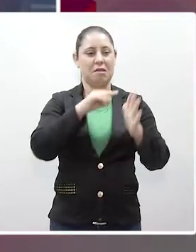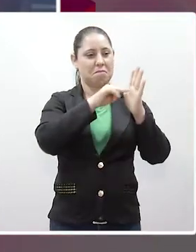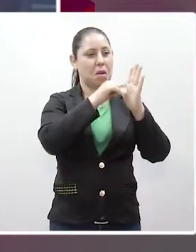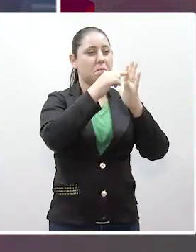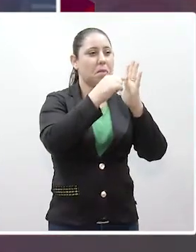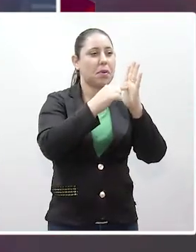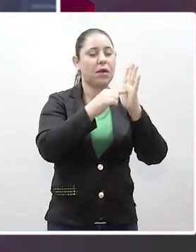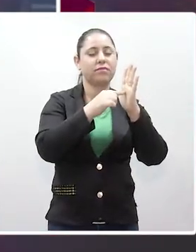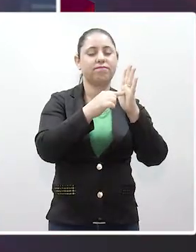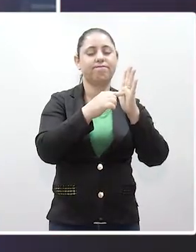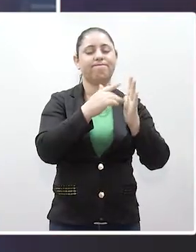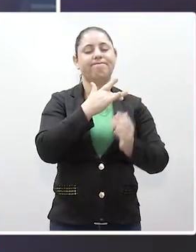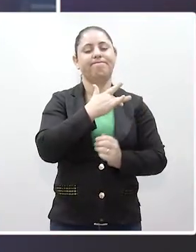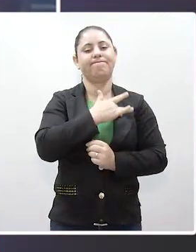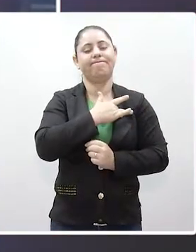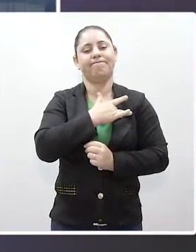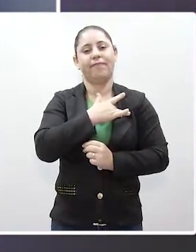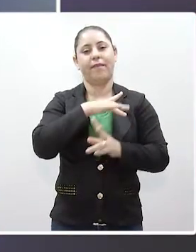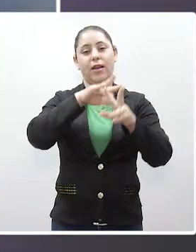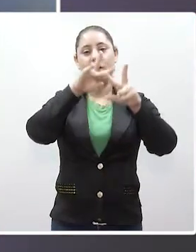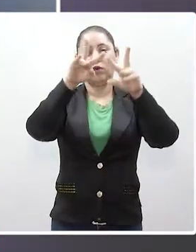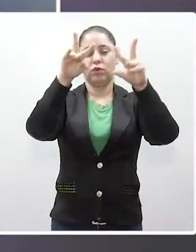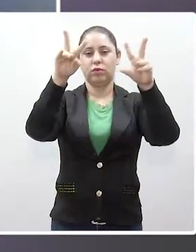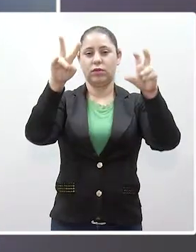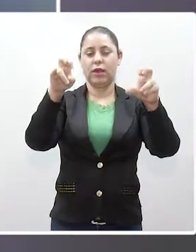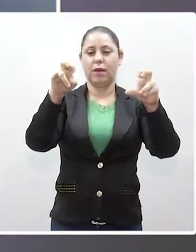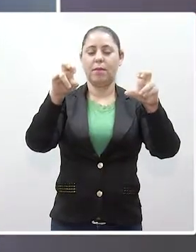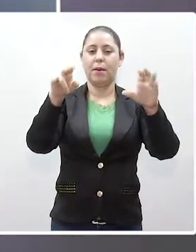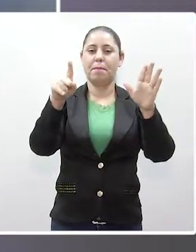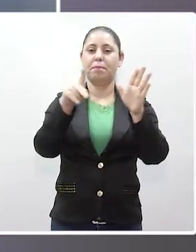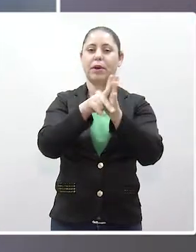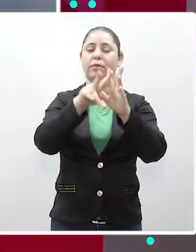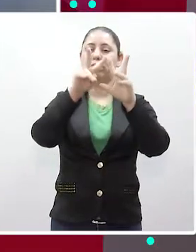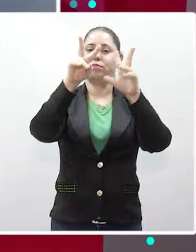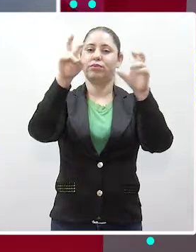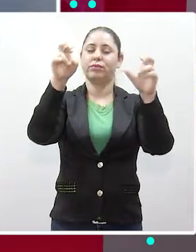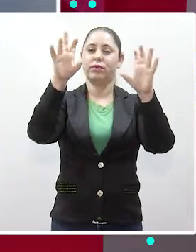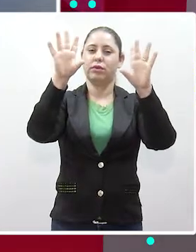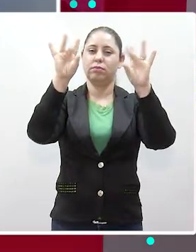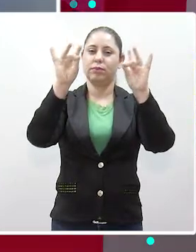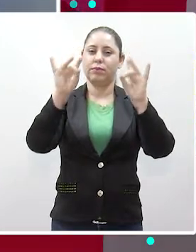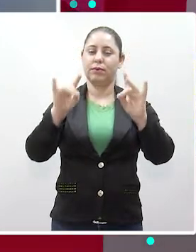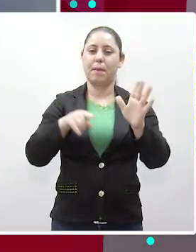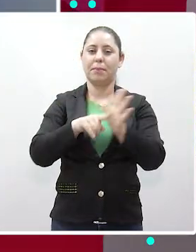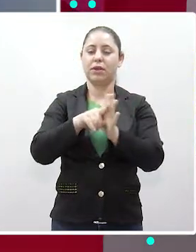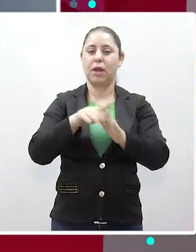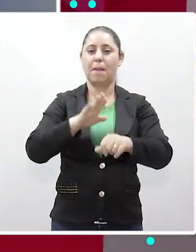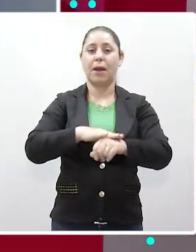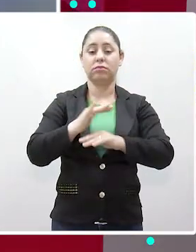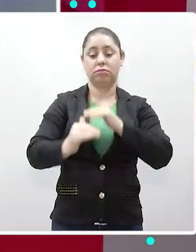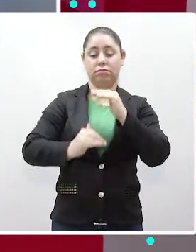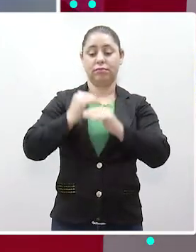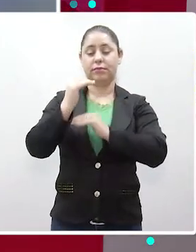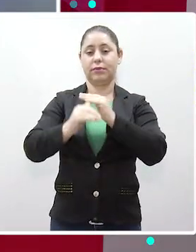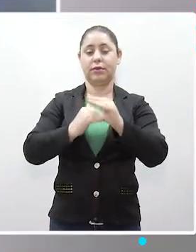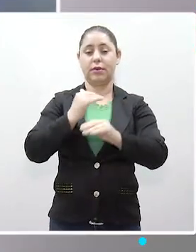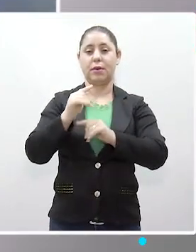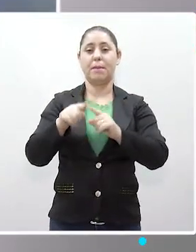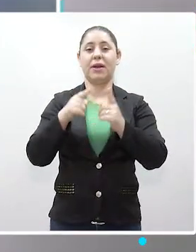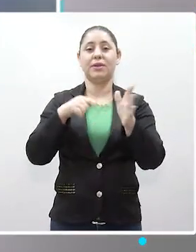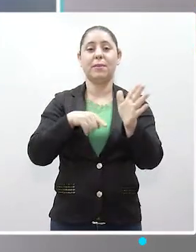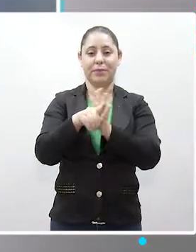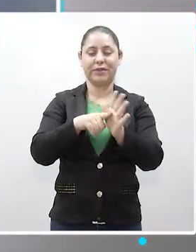pontos sensíveis, né? Aí é um tema que é mais específico, é uma pesquisa mais avançada, mas eu